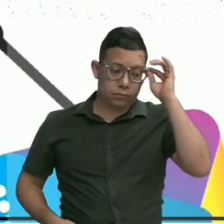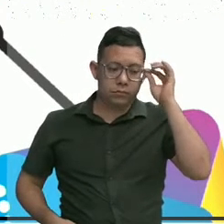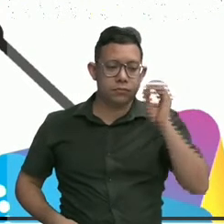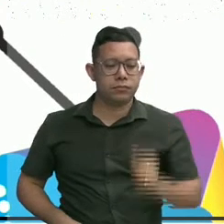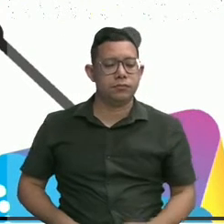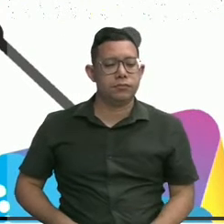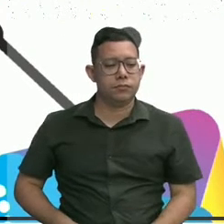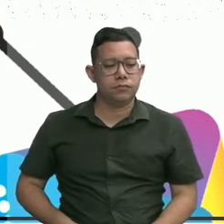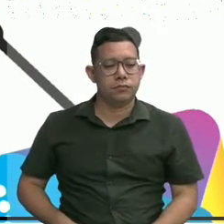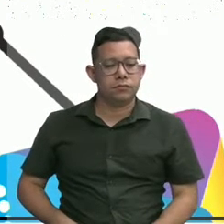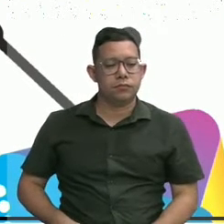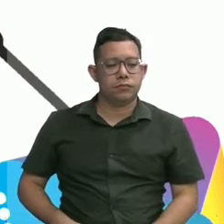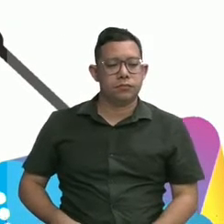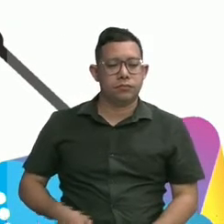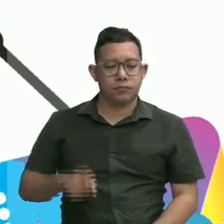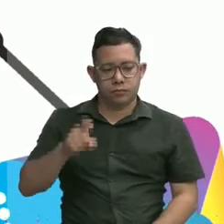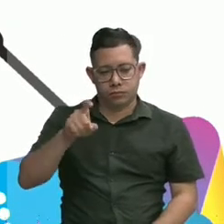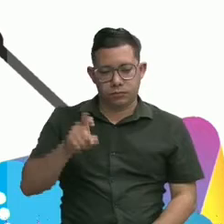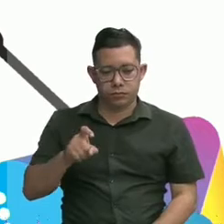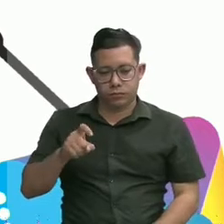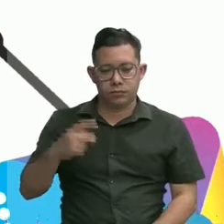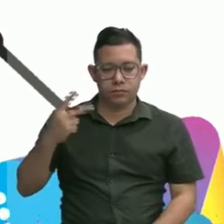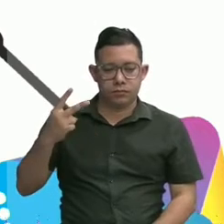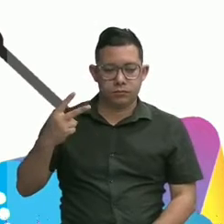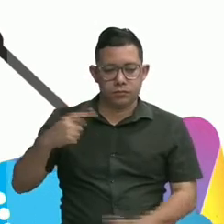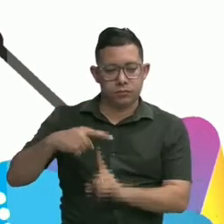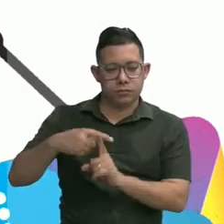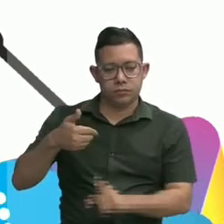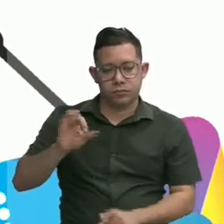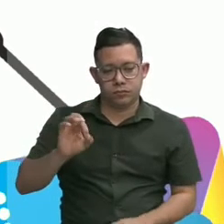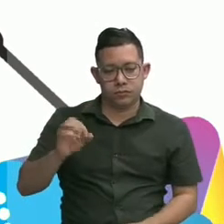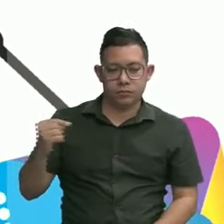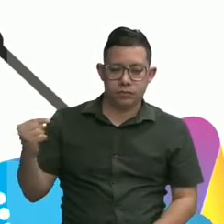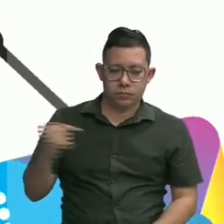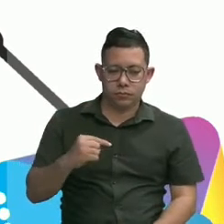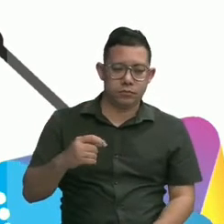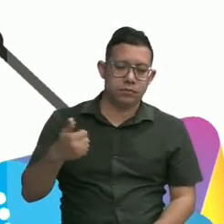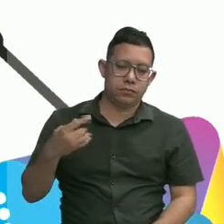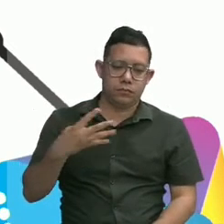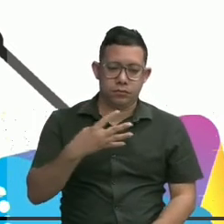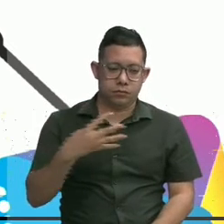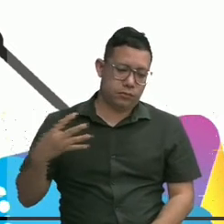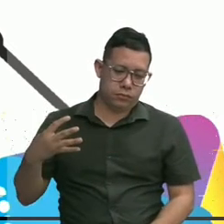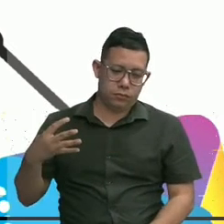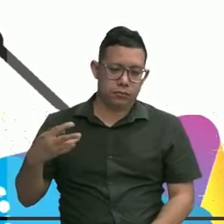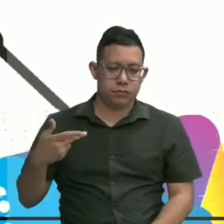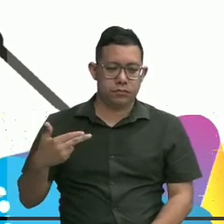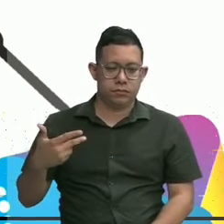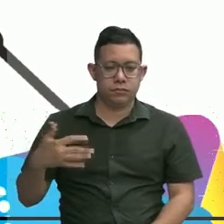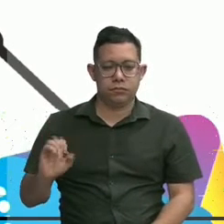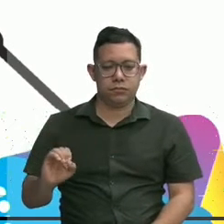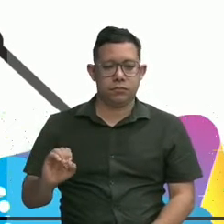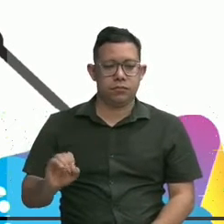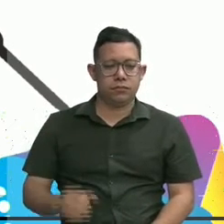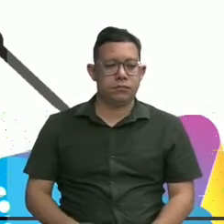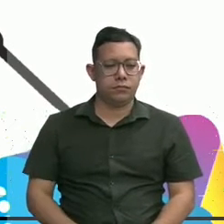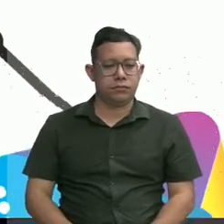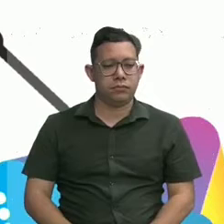144 ou então x ao quadrado mais 10 -